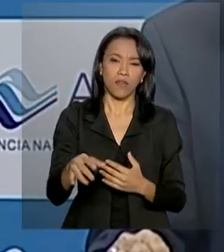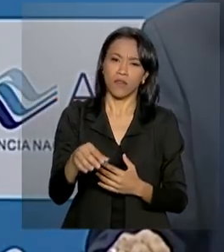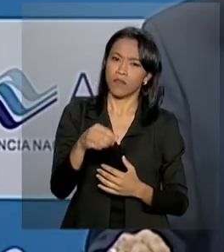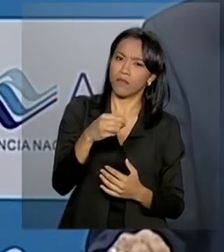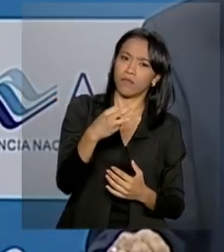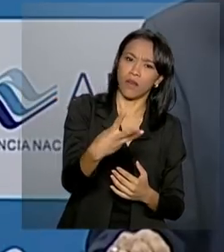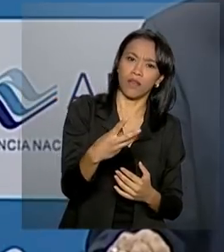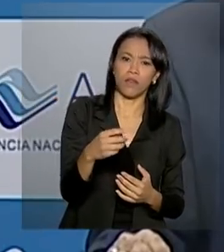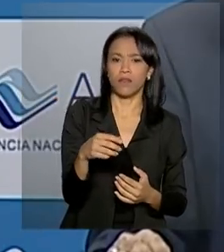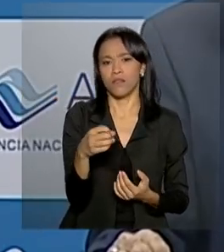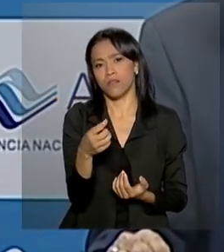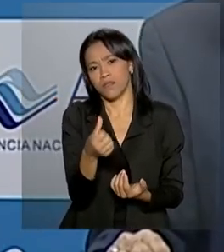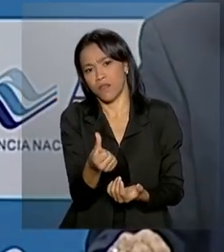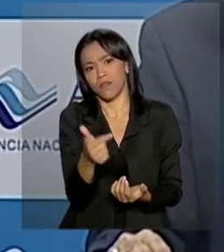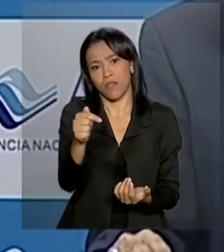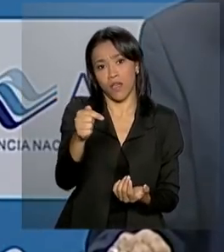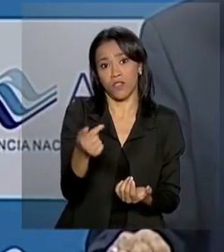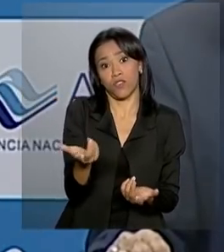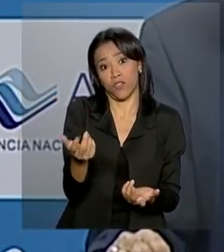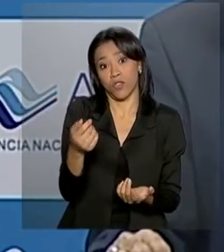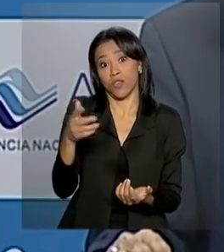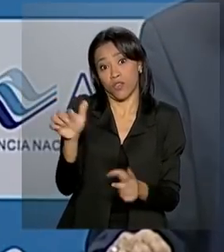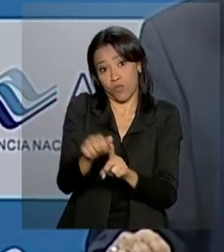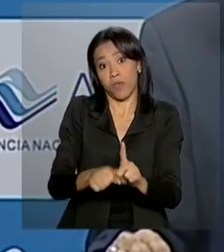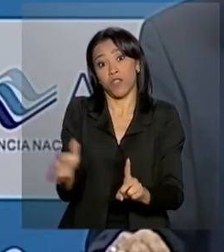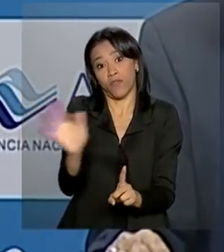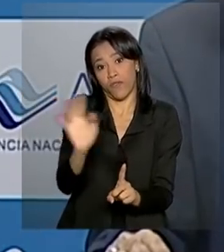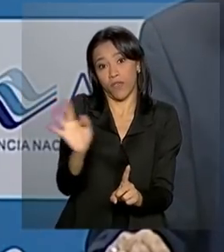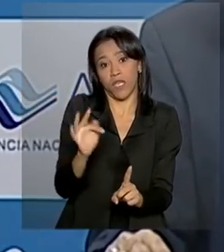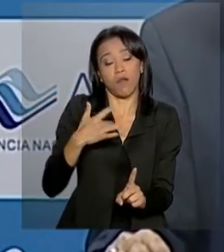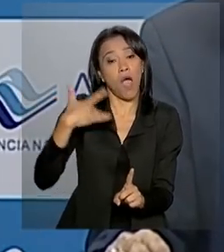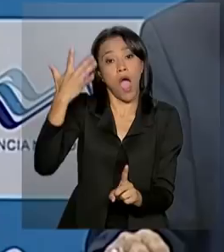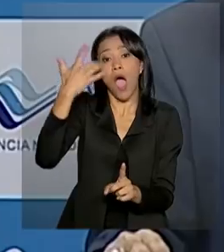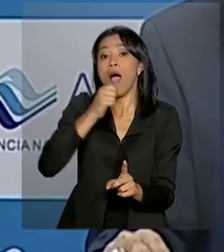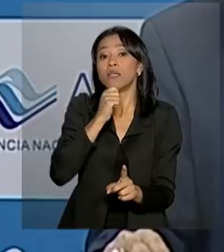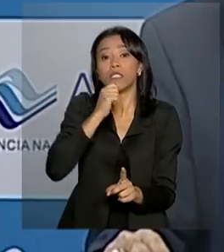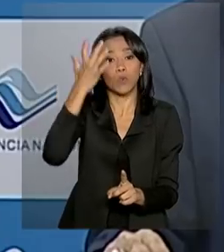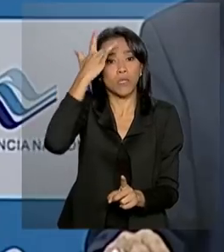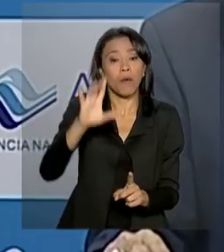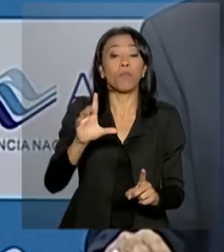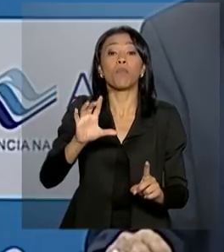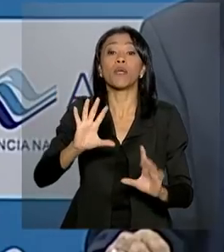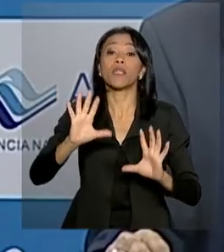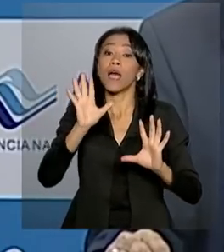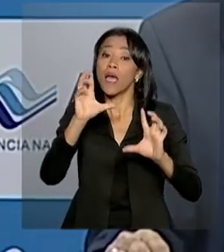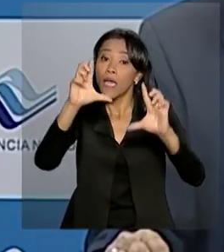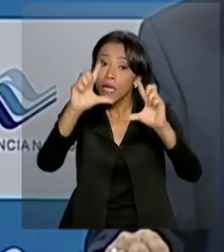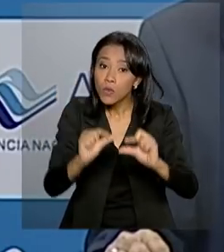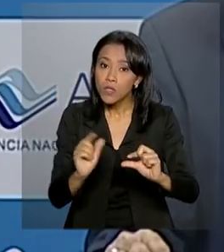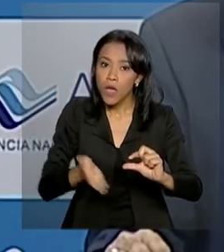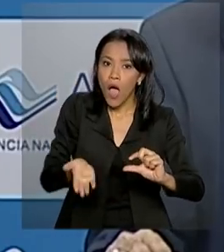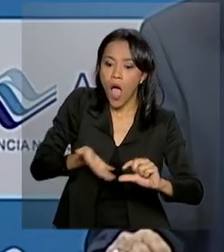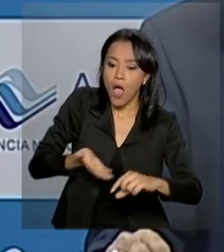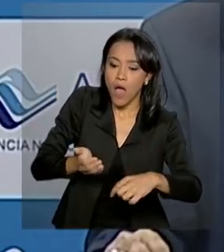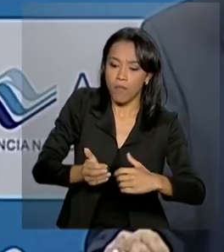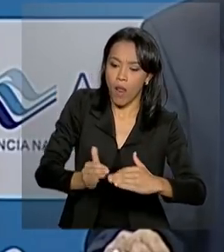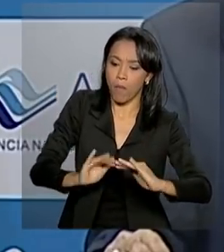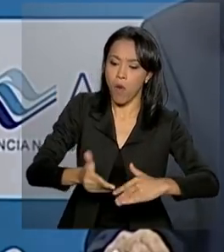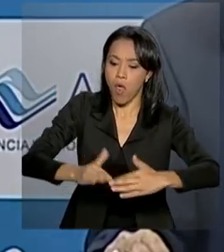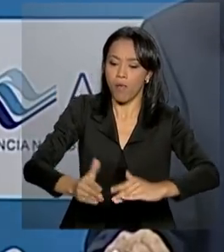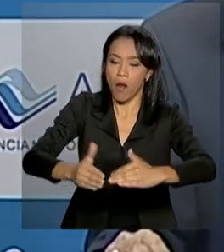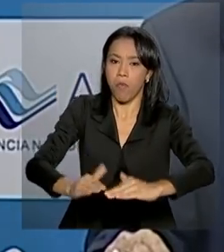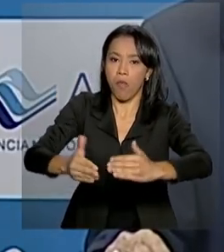7 ou 2 e 6 de fevereiro. Ainda não dá para precisar porque está sendo reduzida essa velocidade. Chegando ali, espera-se